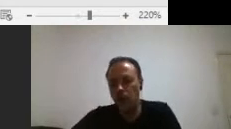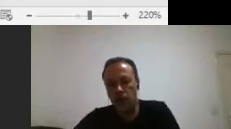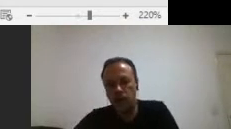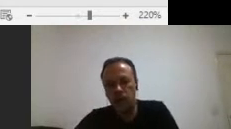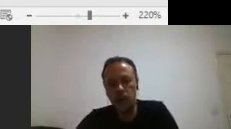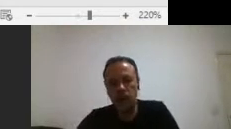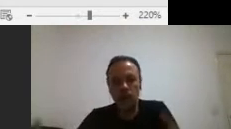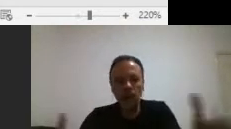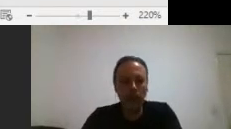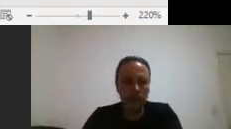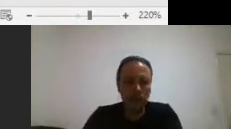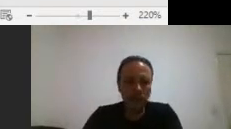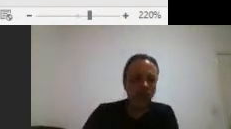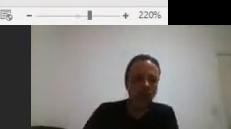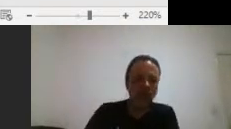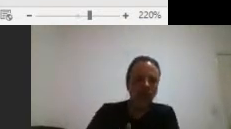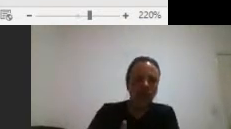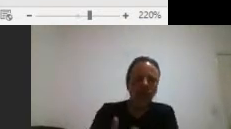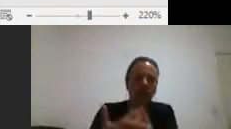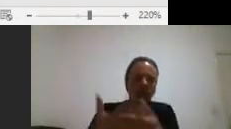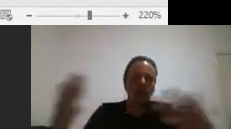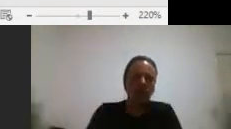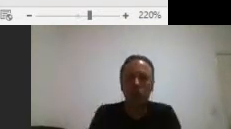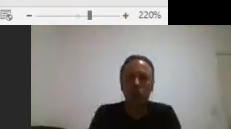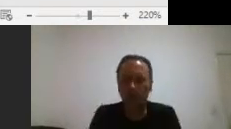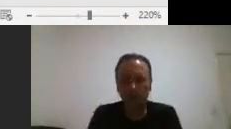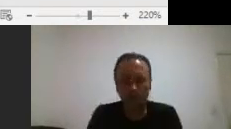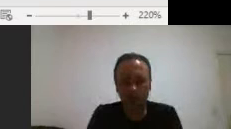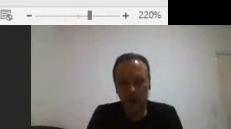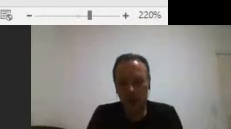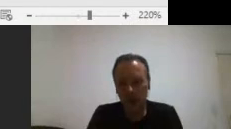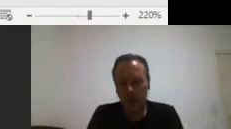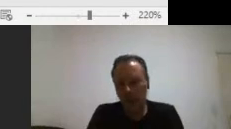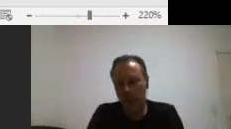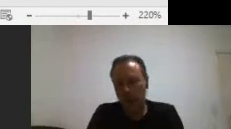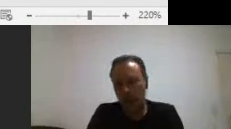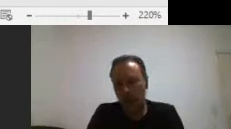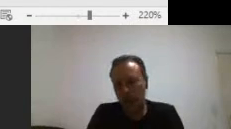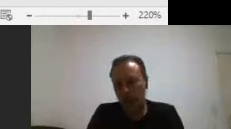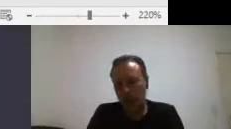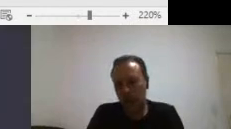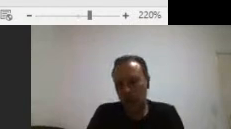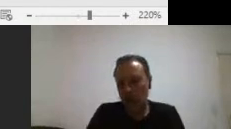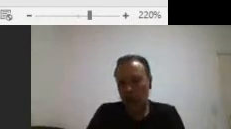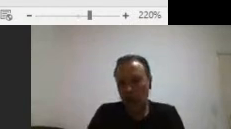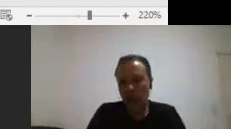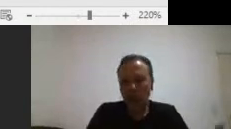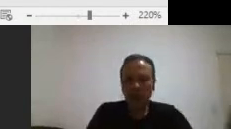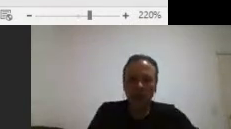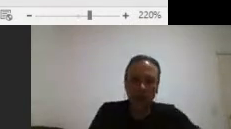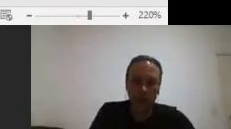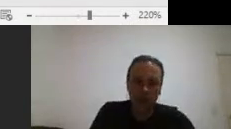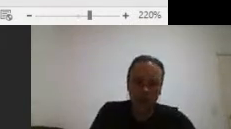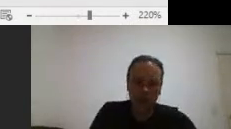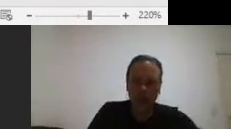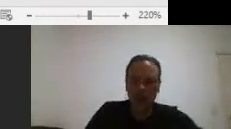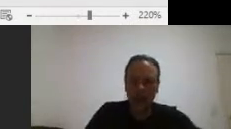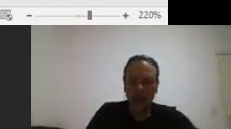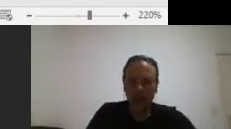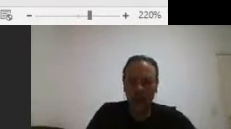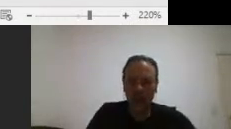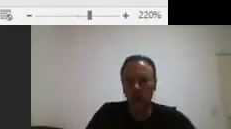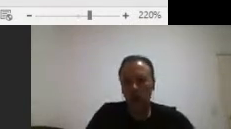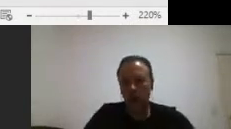igual ao outro. Então, o cliente, qual é uma única informação que um cliente tem diferente de outro?